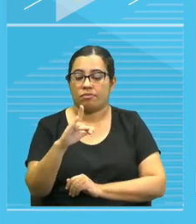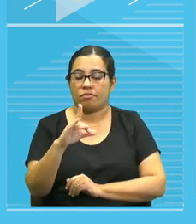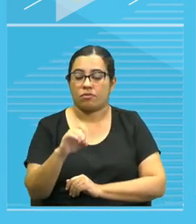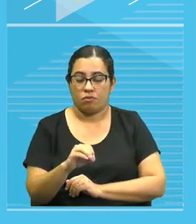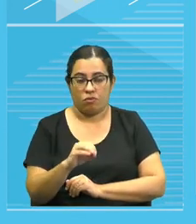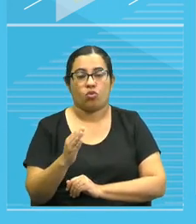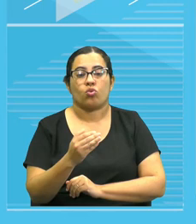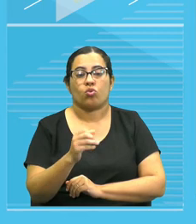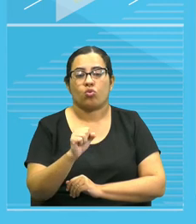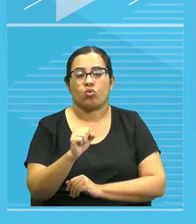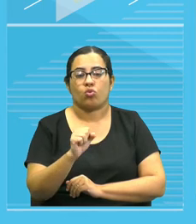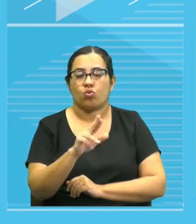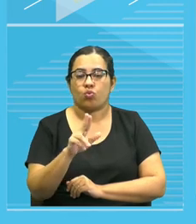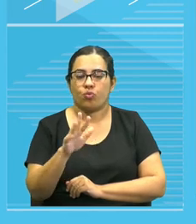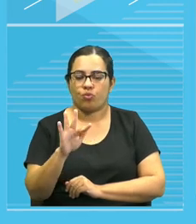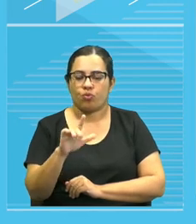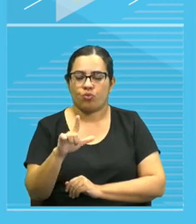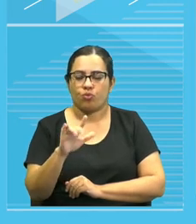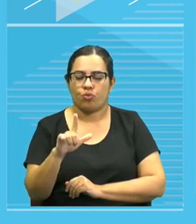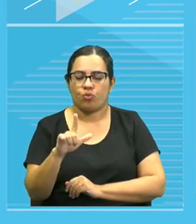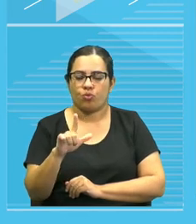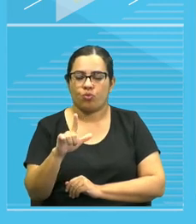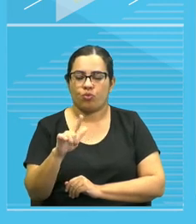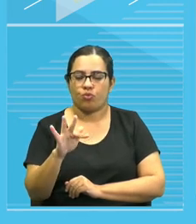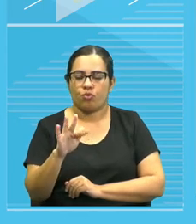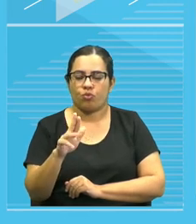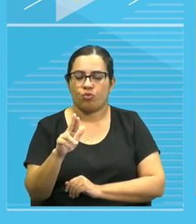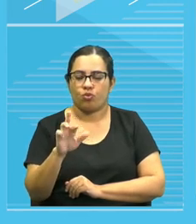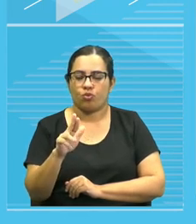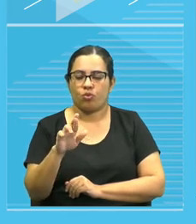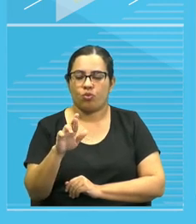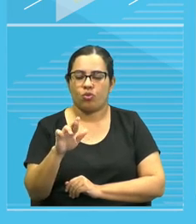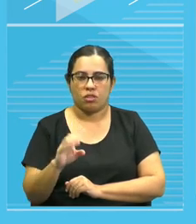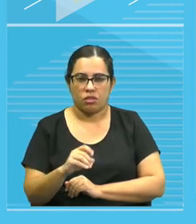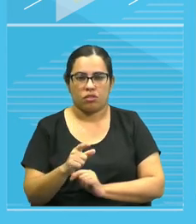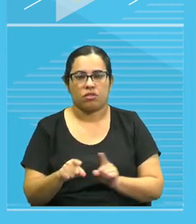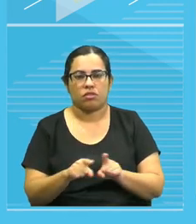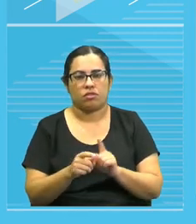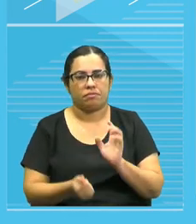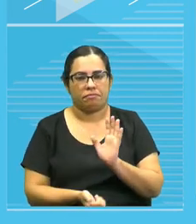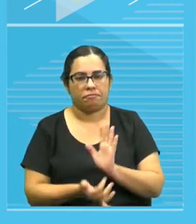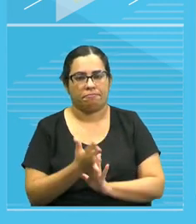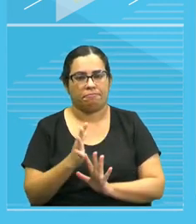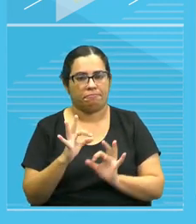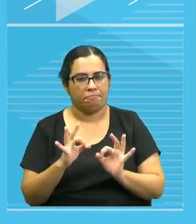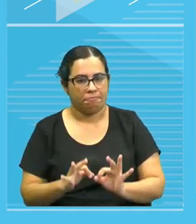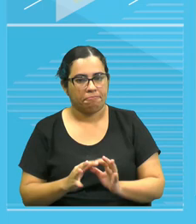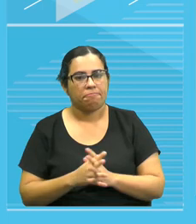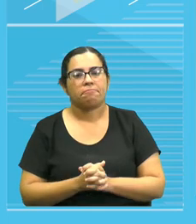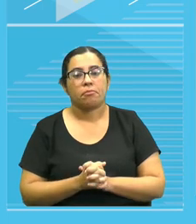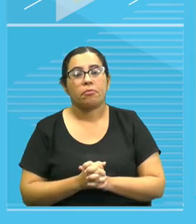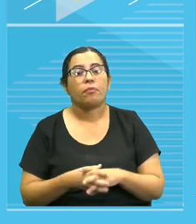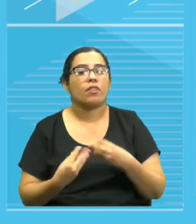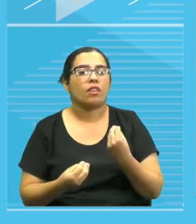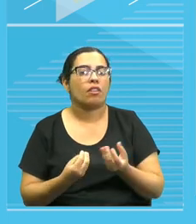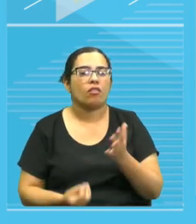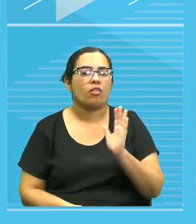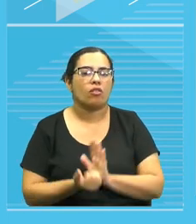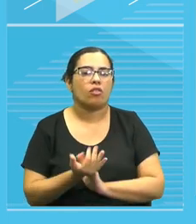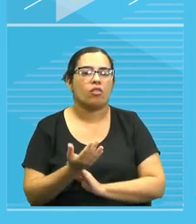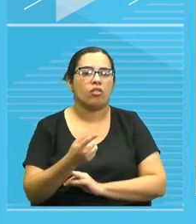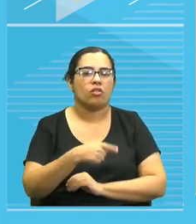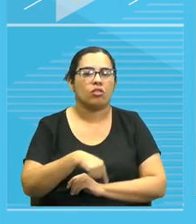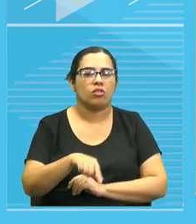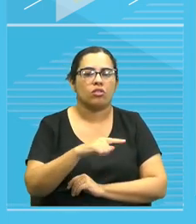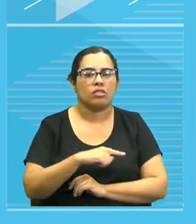uma entalpia de Formação então a entalpia de Formação é quando nós